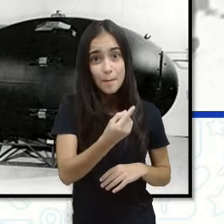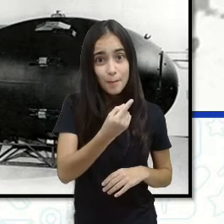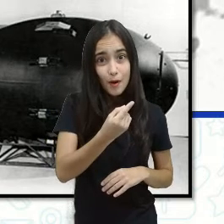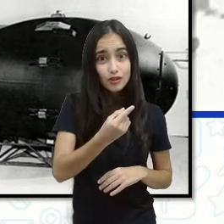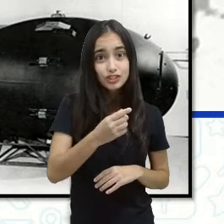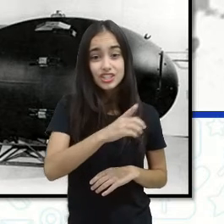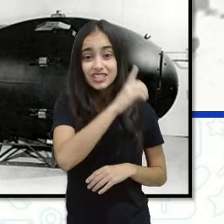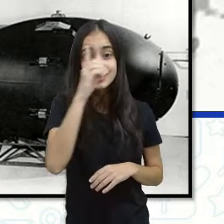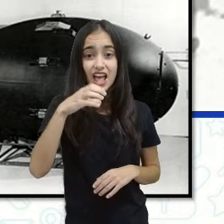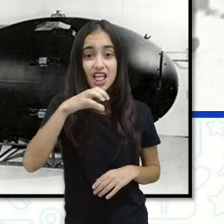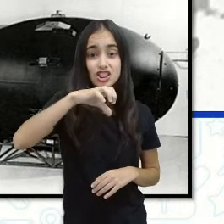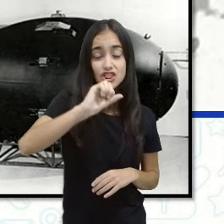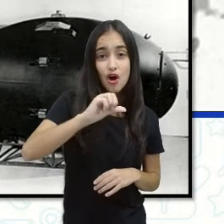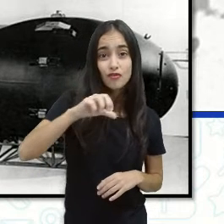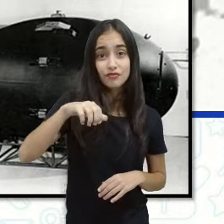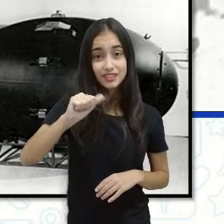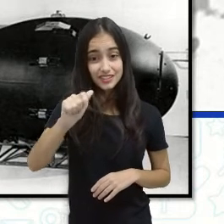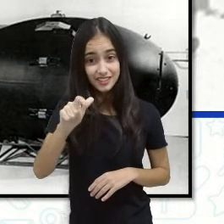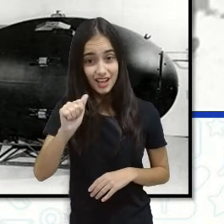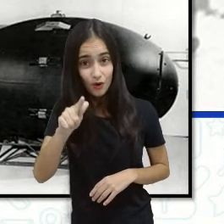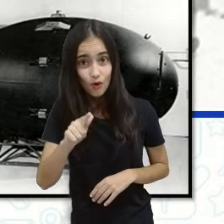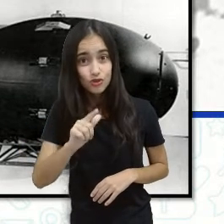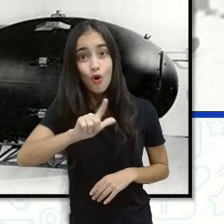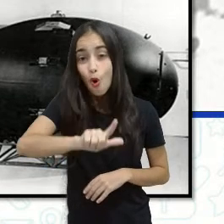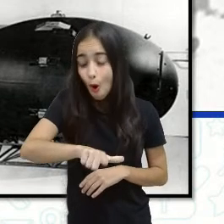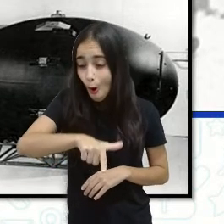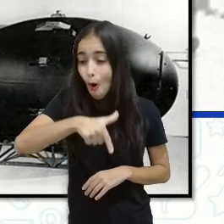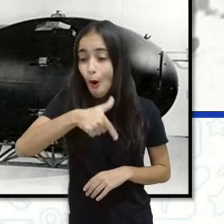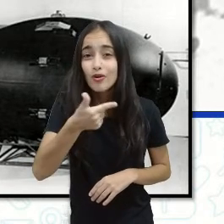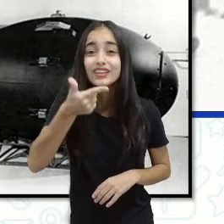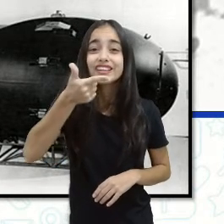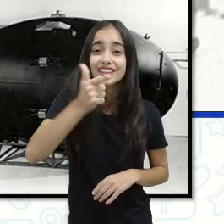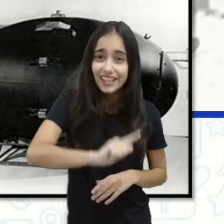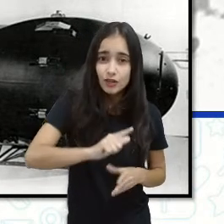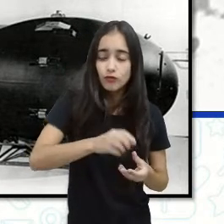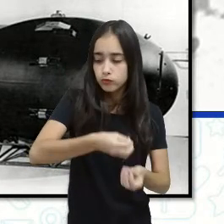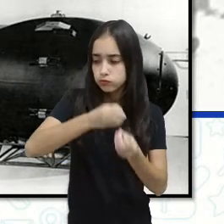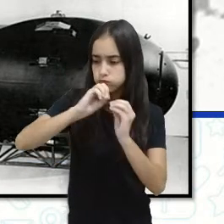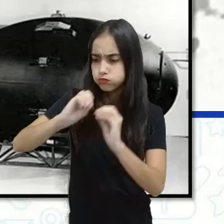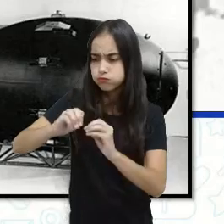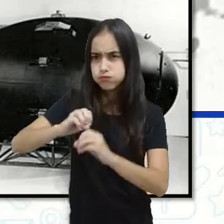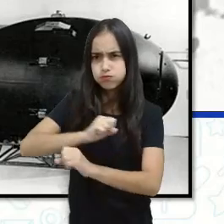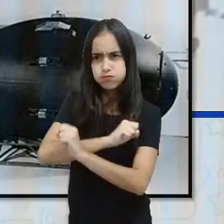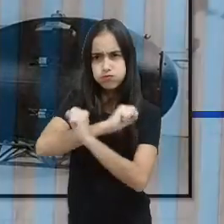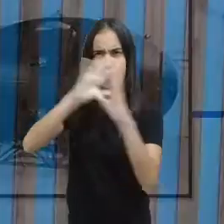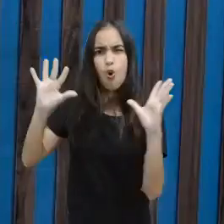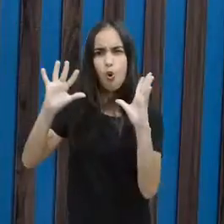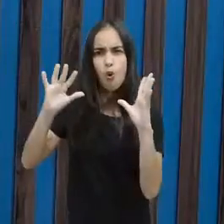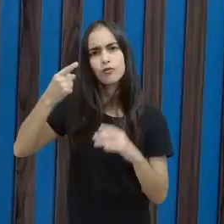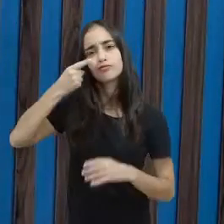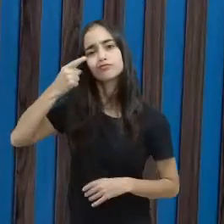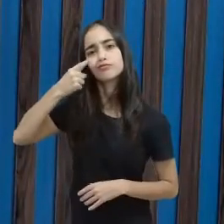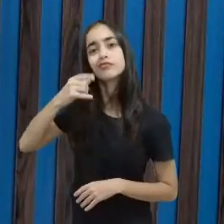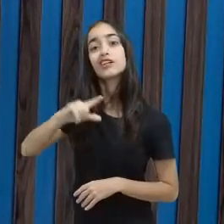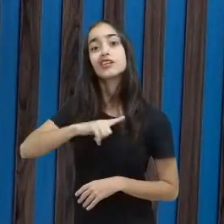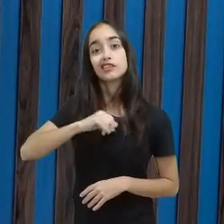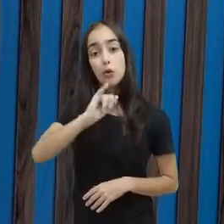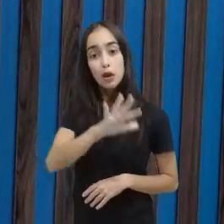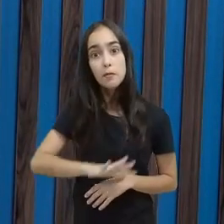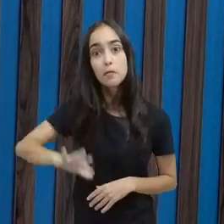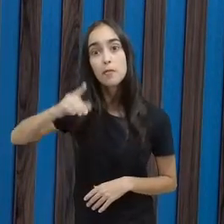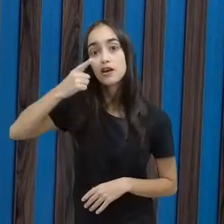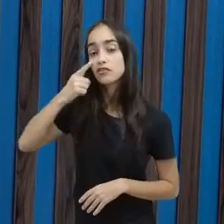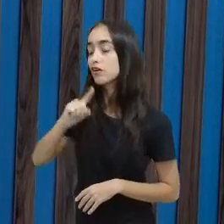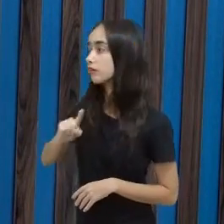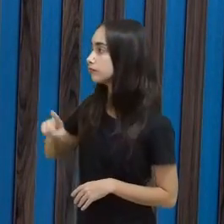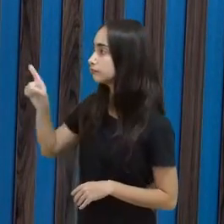eles lançam a bomba de Nagasaki, a Fat Man. Então aqui embaixo a gente tem uma imagem, né, da a Little Boy aqui, ó,